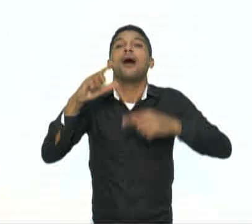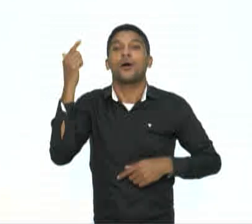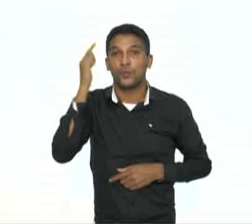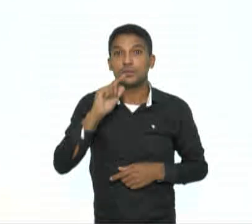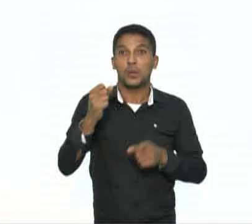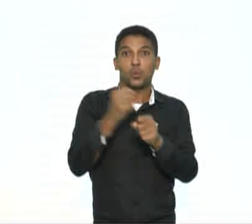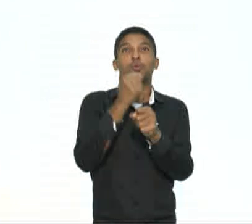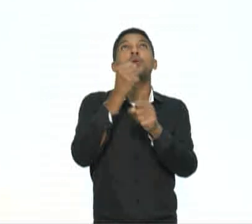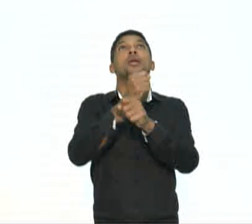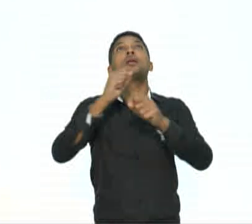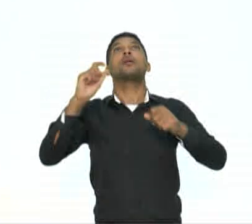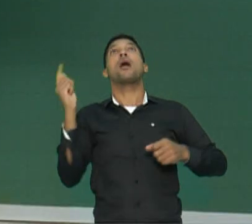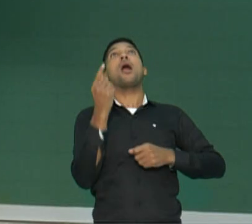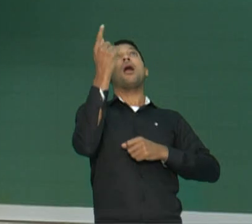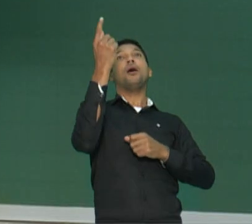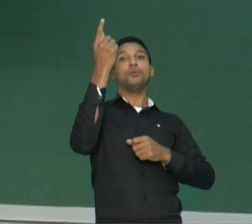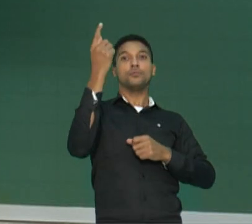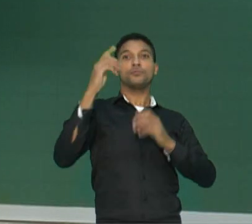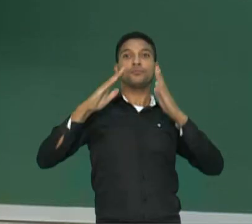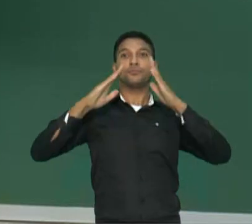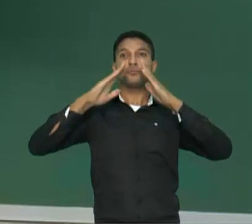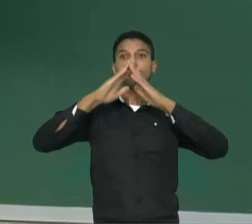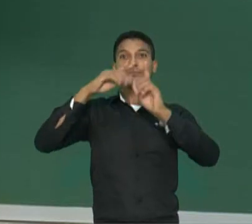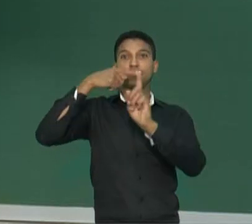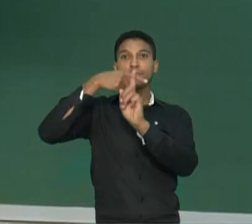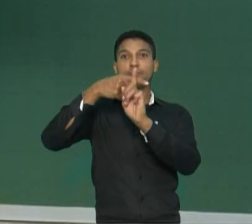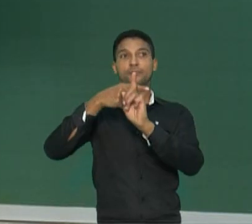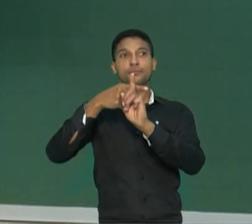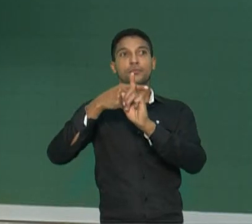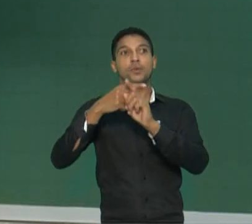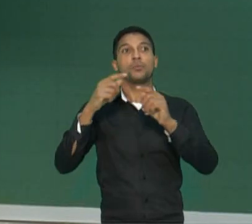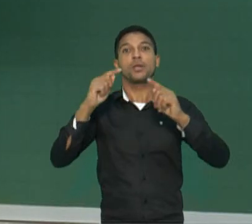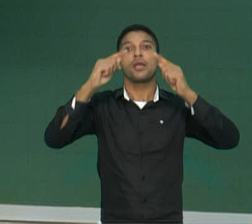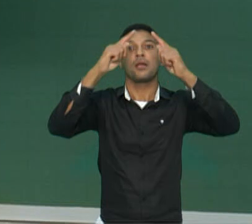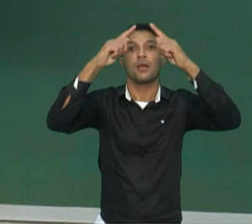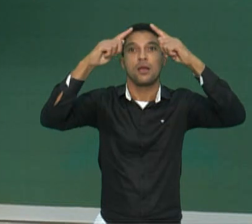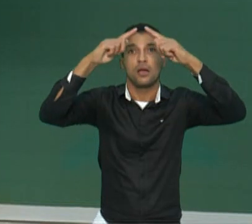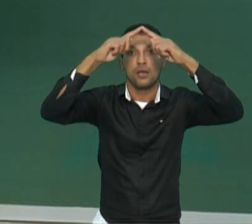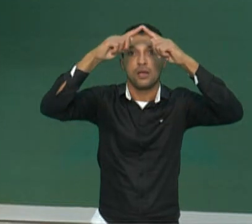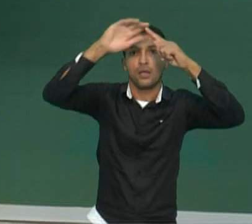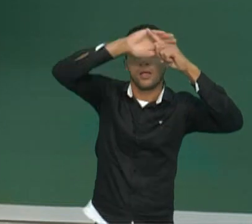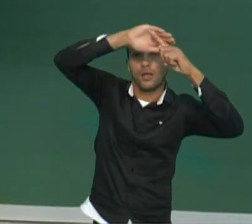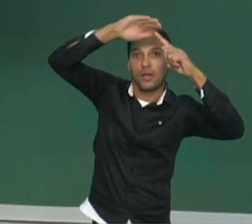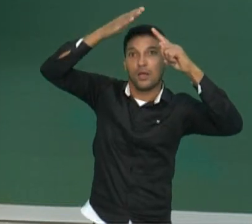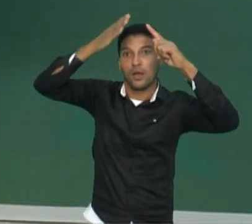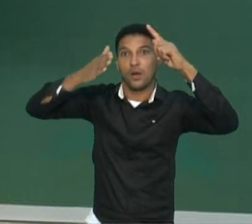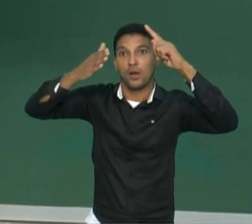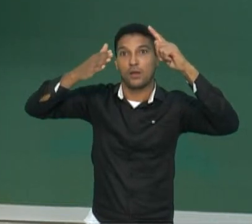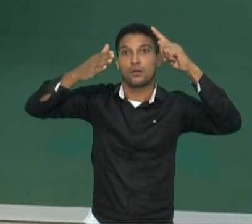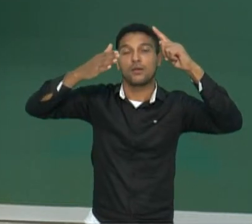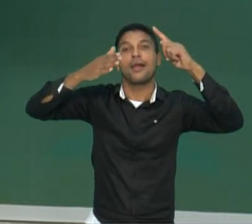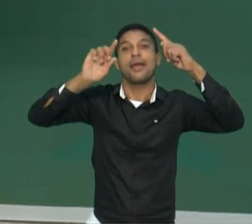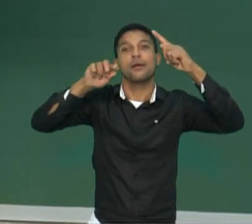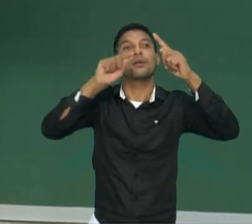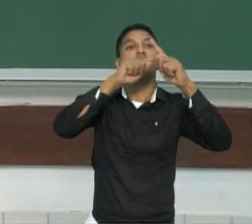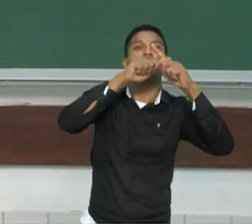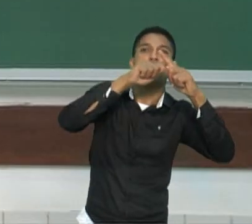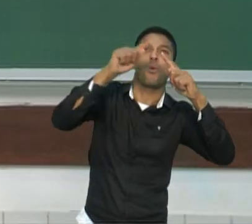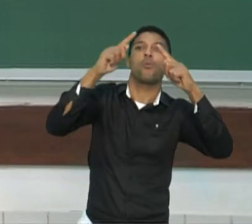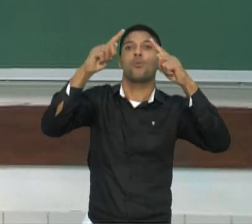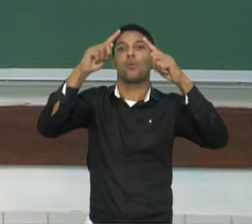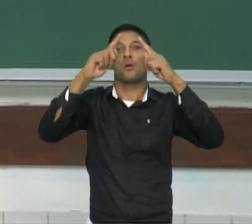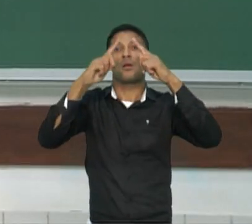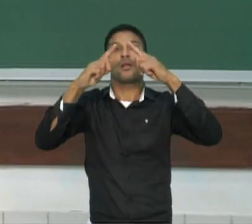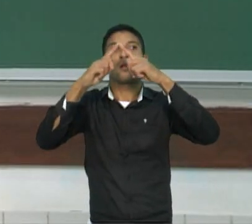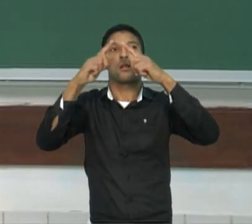Porque o arco romano, ele é o exato, que forma os 180 graus. Esse aqui, ó, eu vou fazer